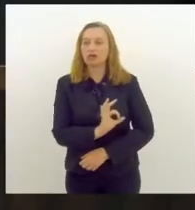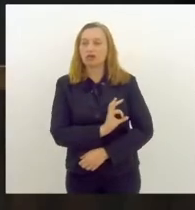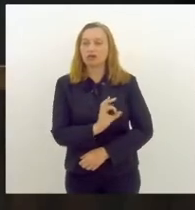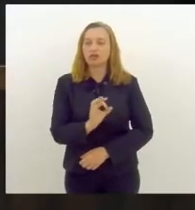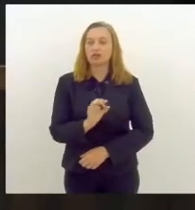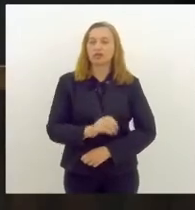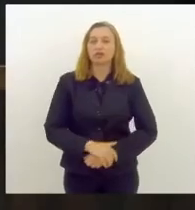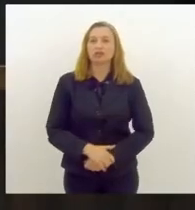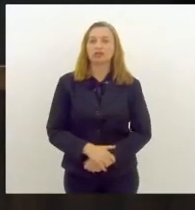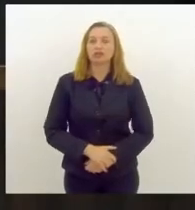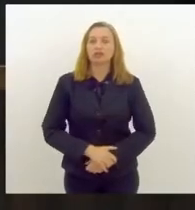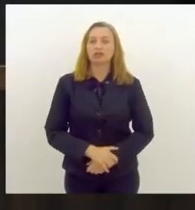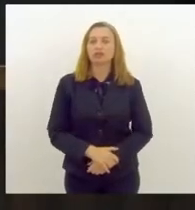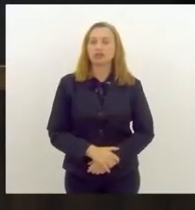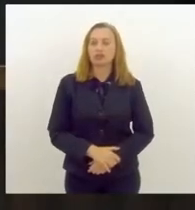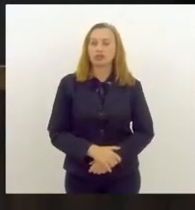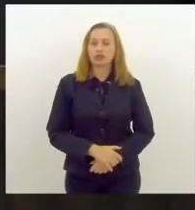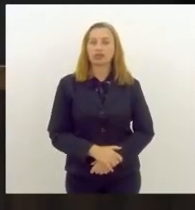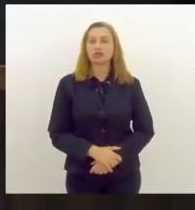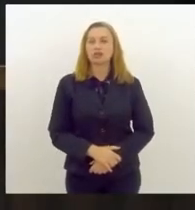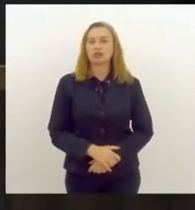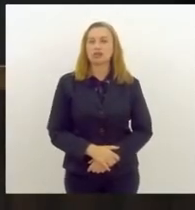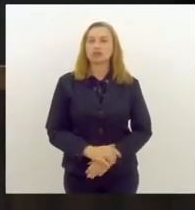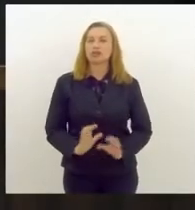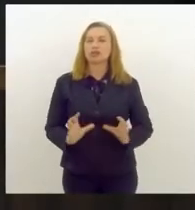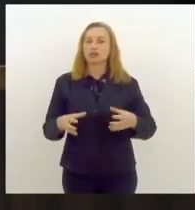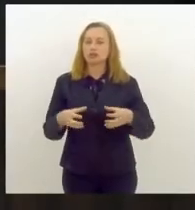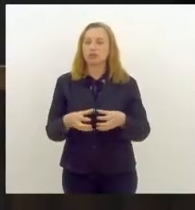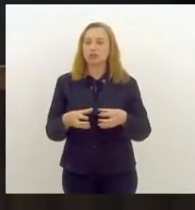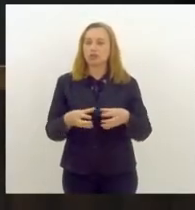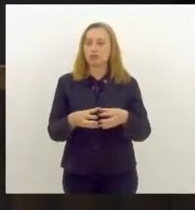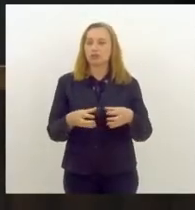Pacheco. Perante pareceres das comissões.